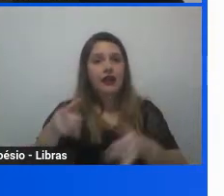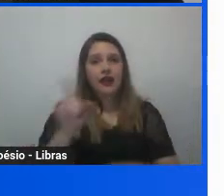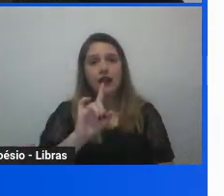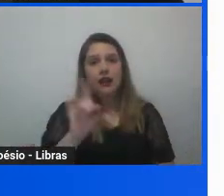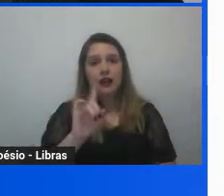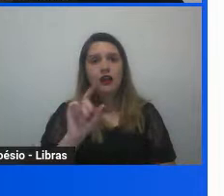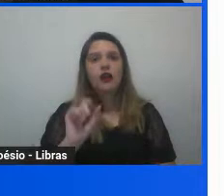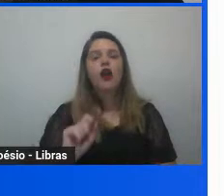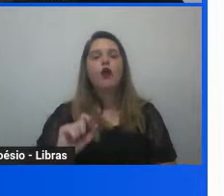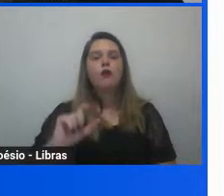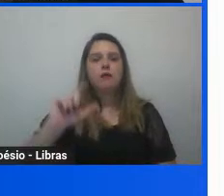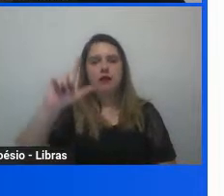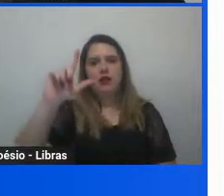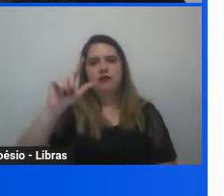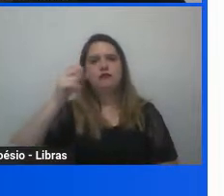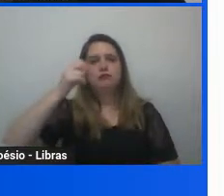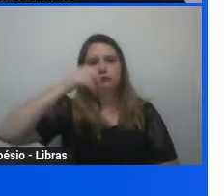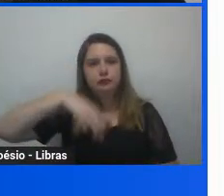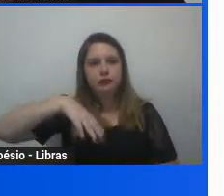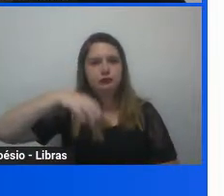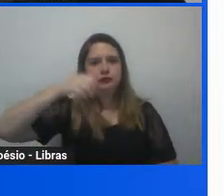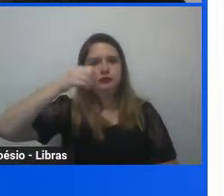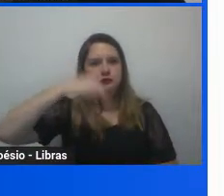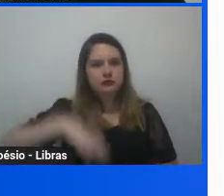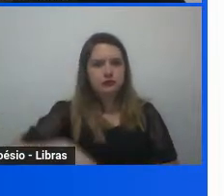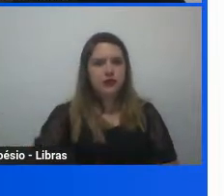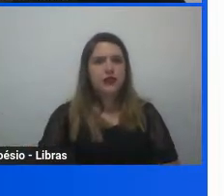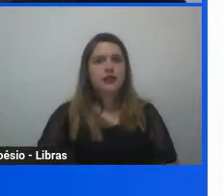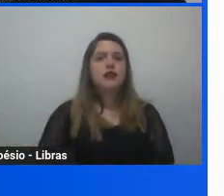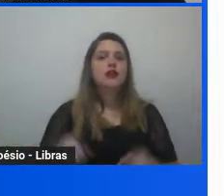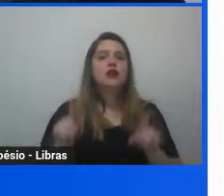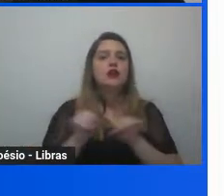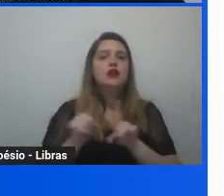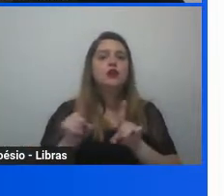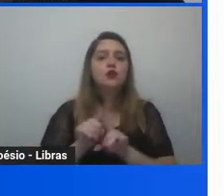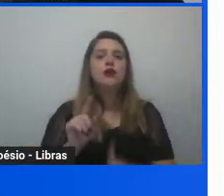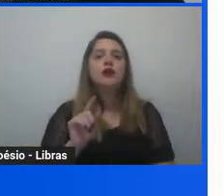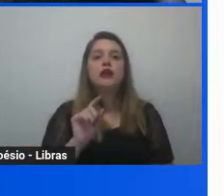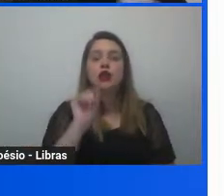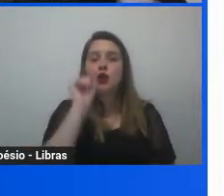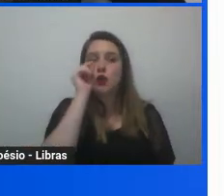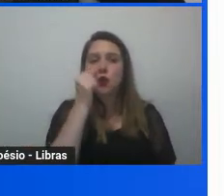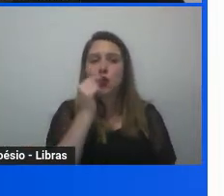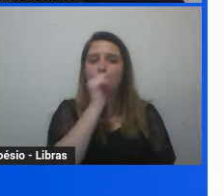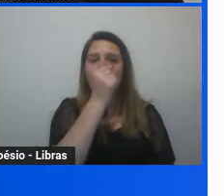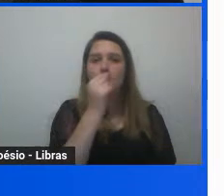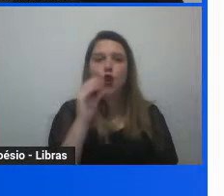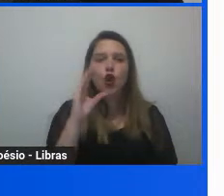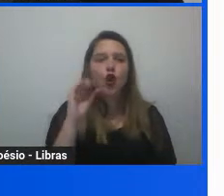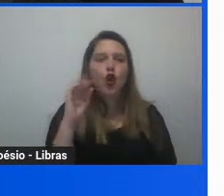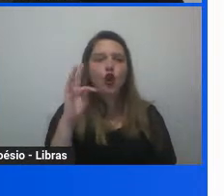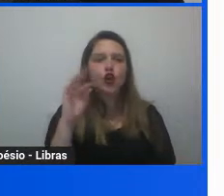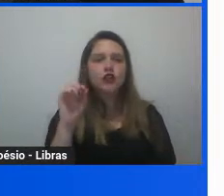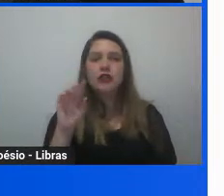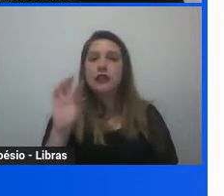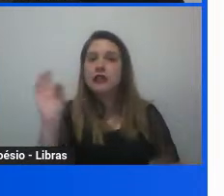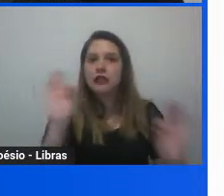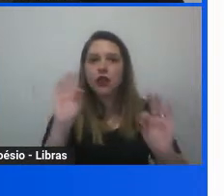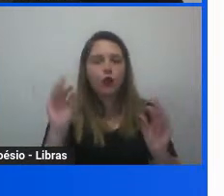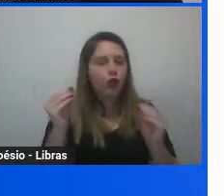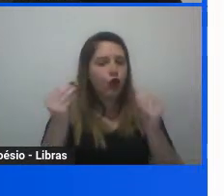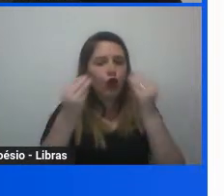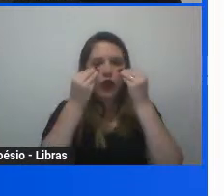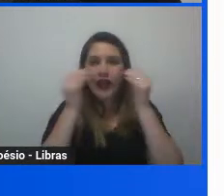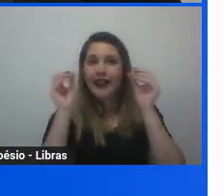aumentar o sangramento. Vou introduzir cotonete? Nunca. Não coloque nenhum objeto no nariz.